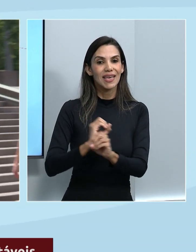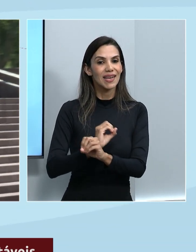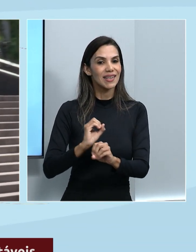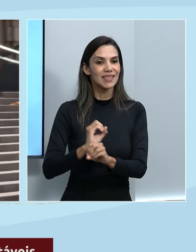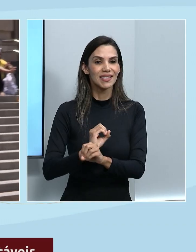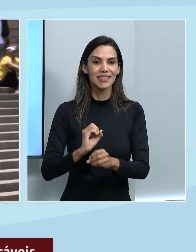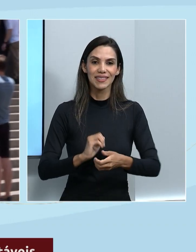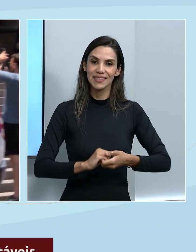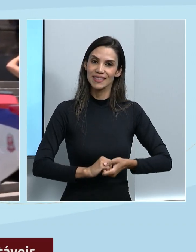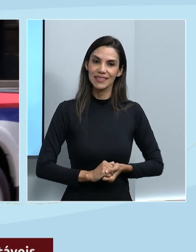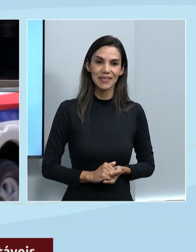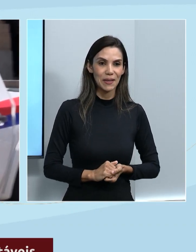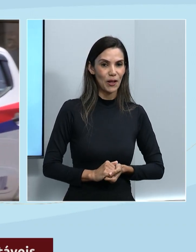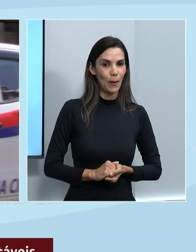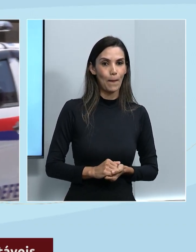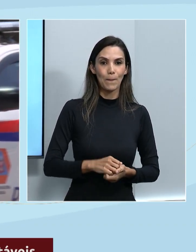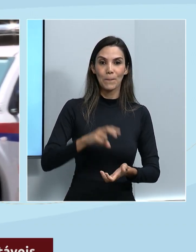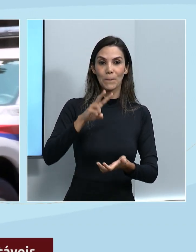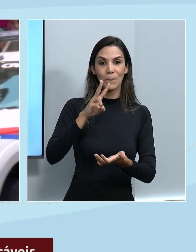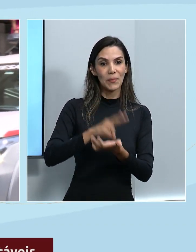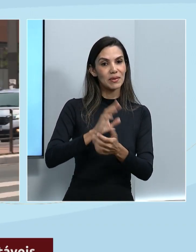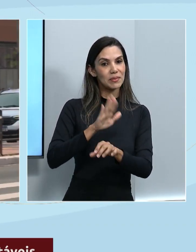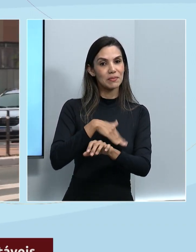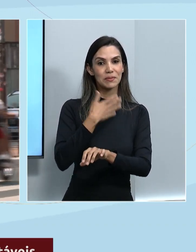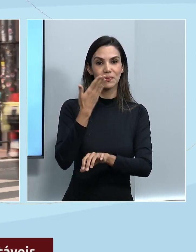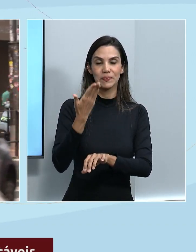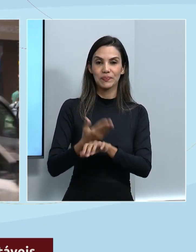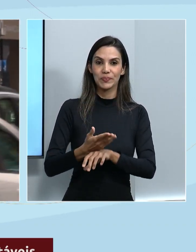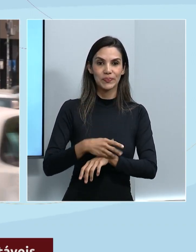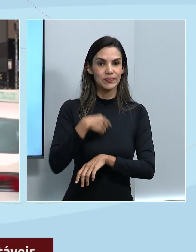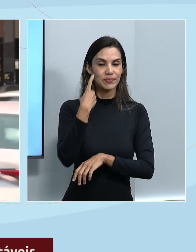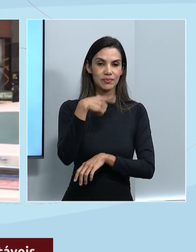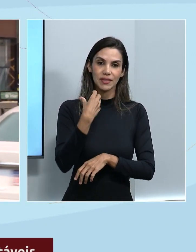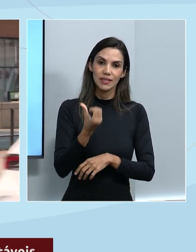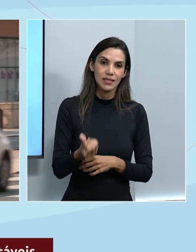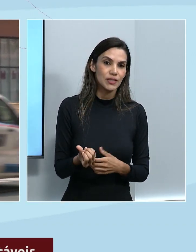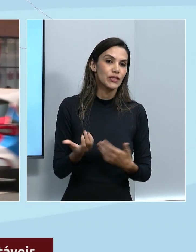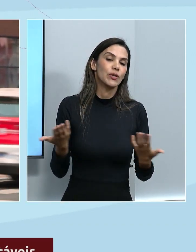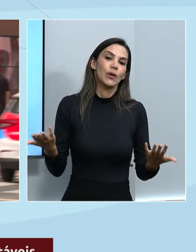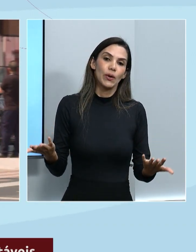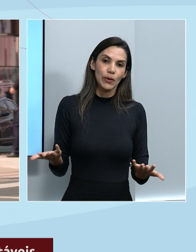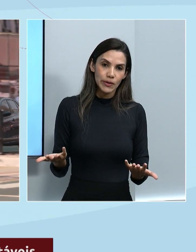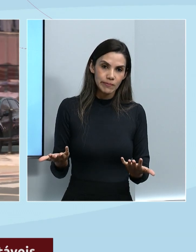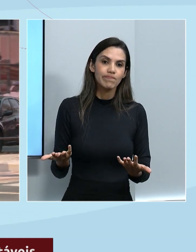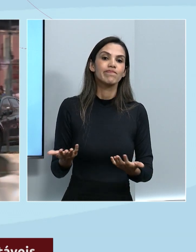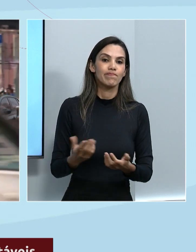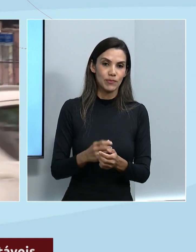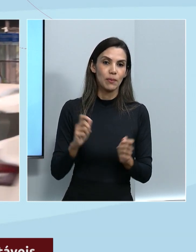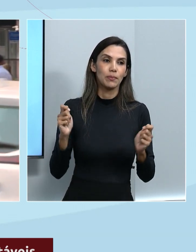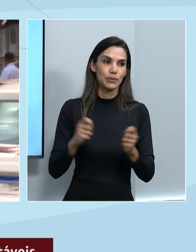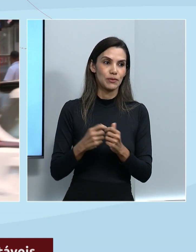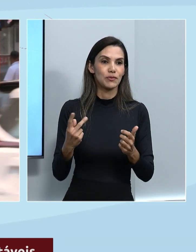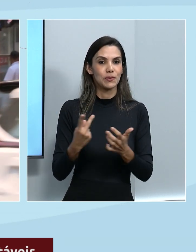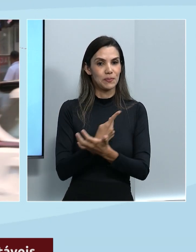essa exposição aguda, muito intensa, também tem um fator muito importante, especialmente para o melanoma.